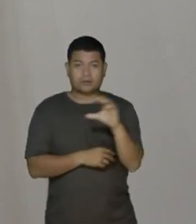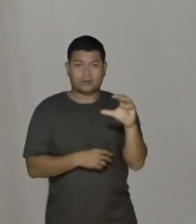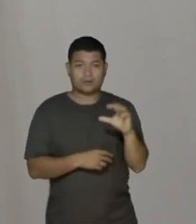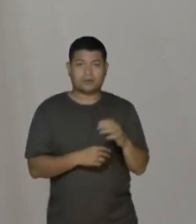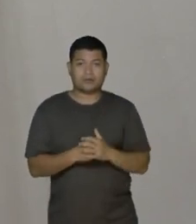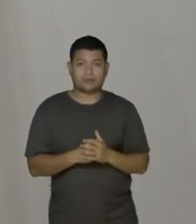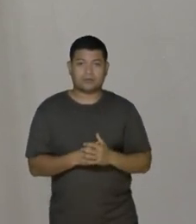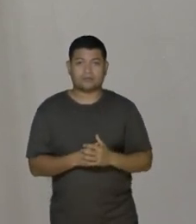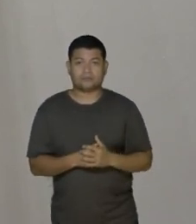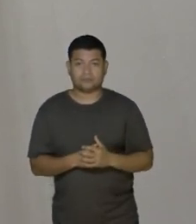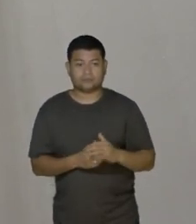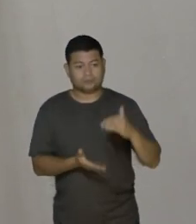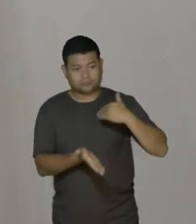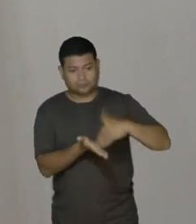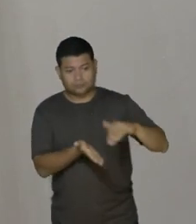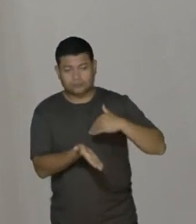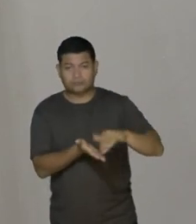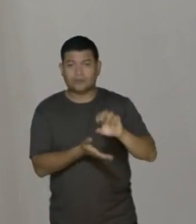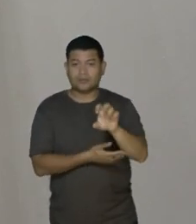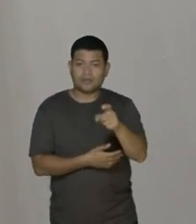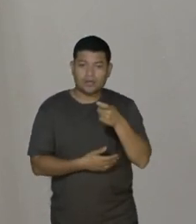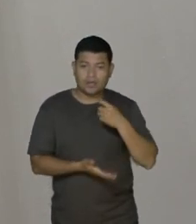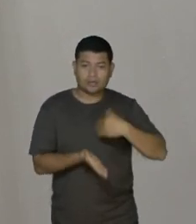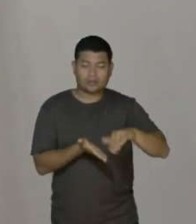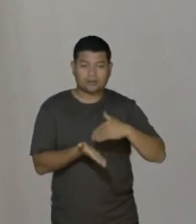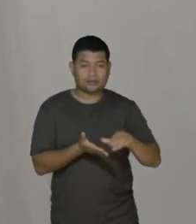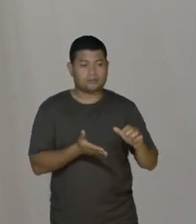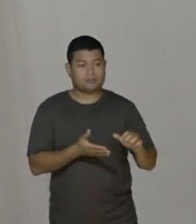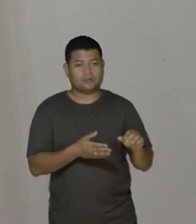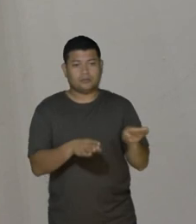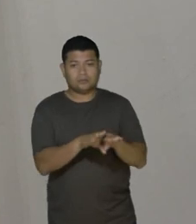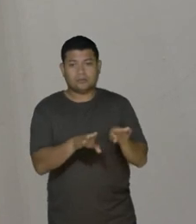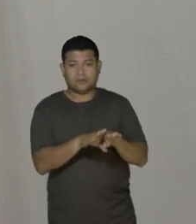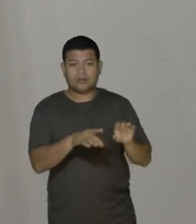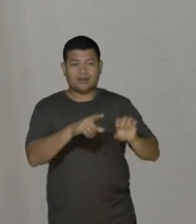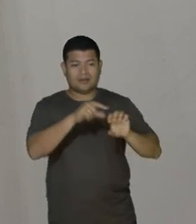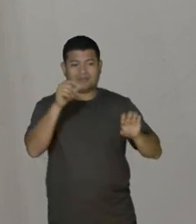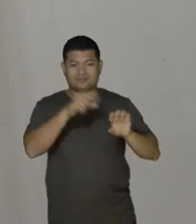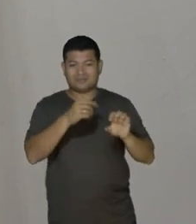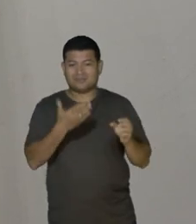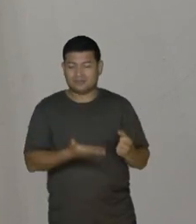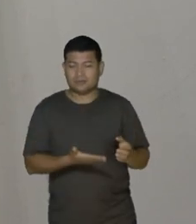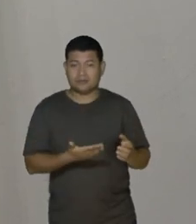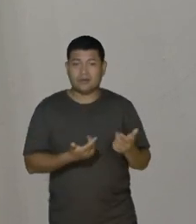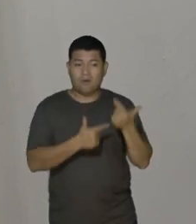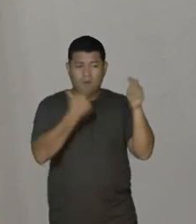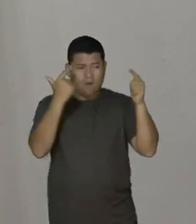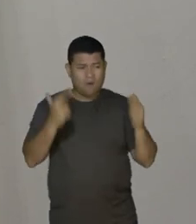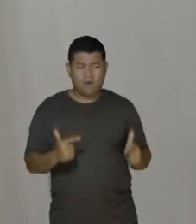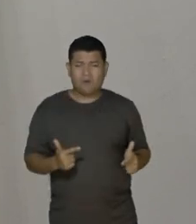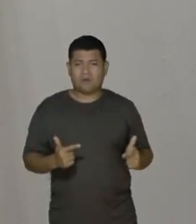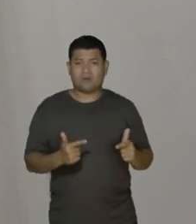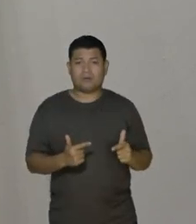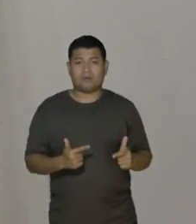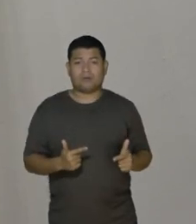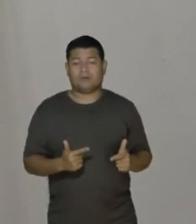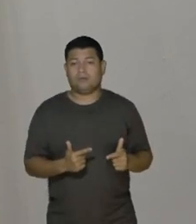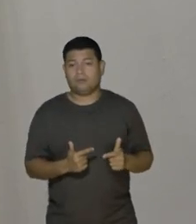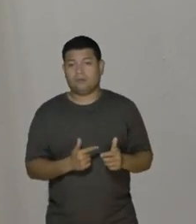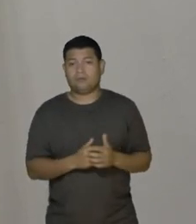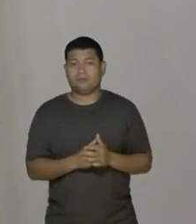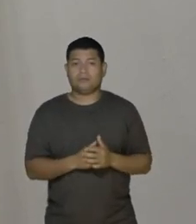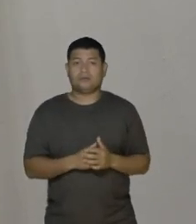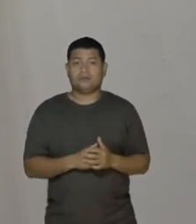Foram presos secretário e a secretária, empresários, e havia sendo uma outra operação entre outros empresários, parentes